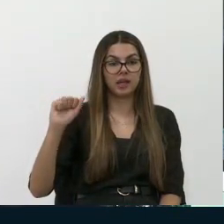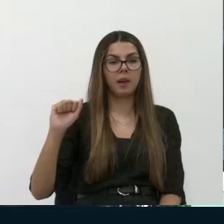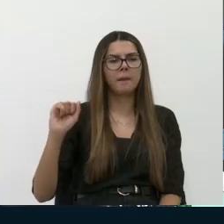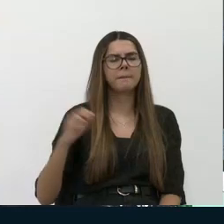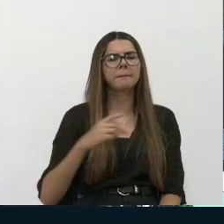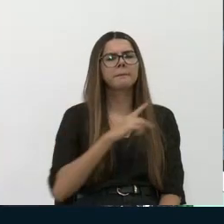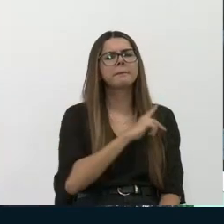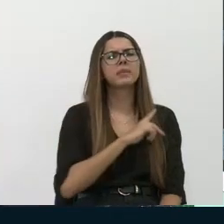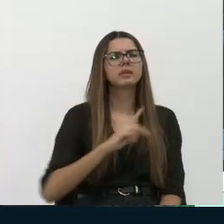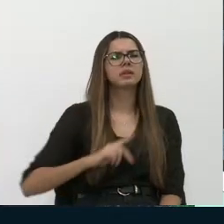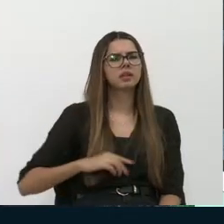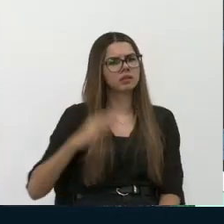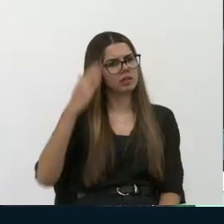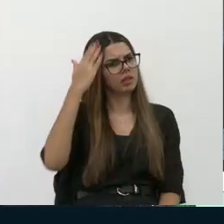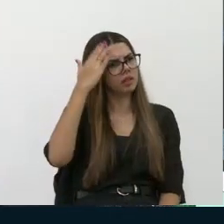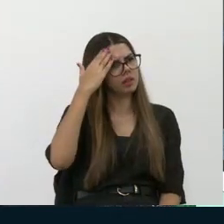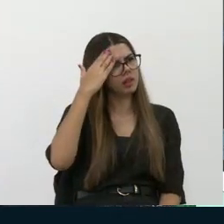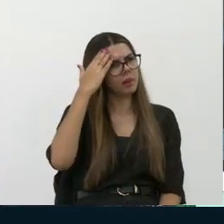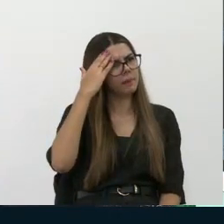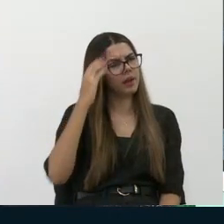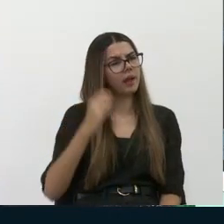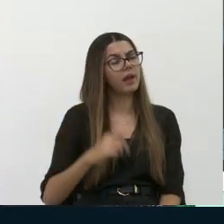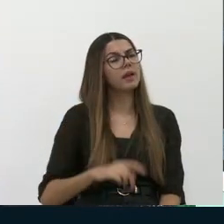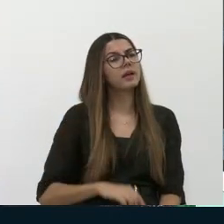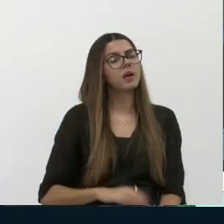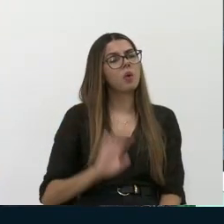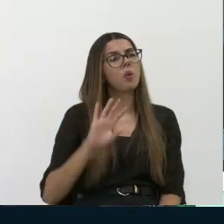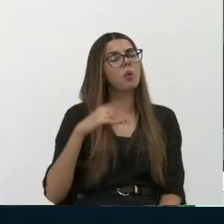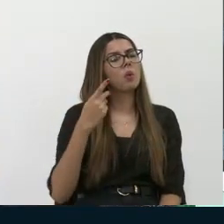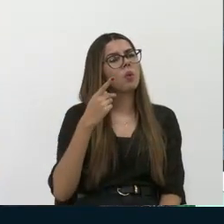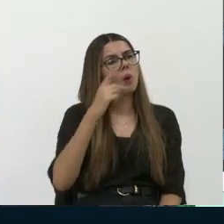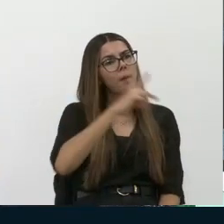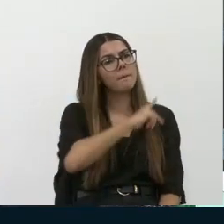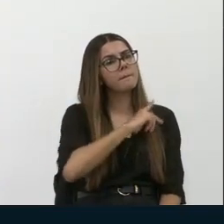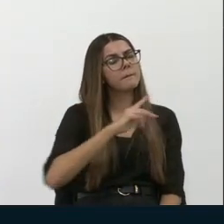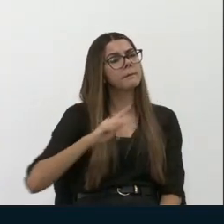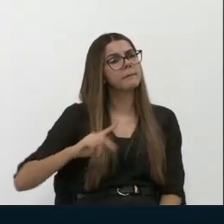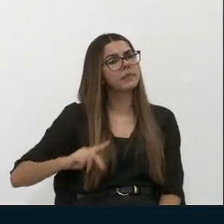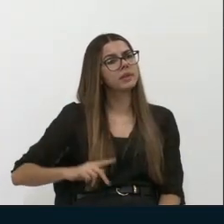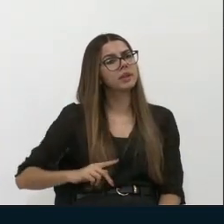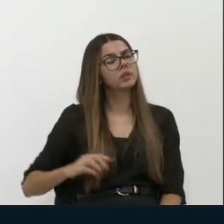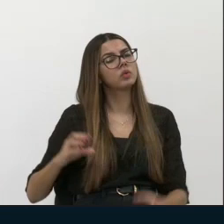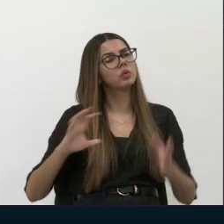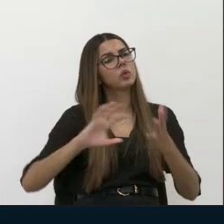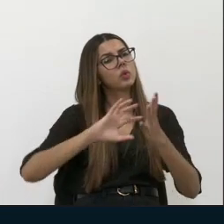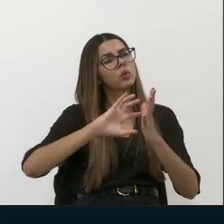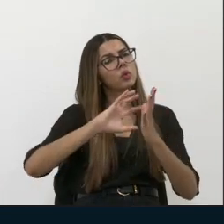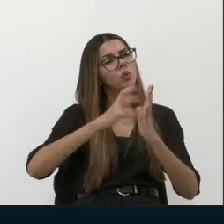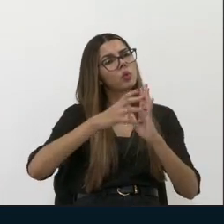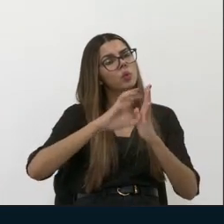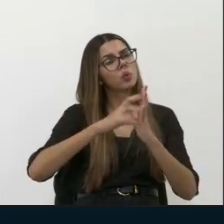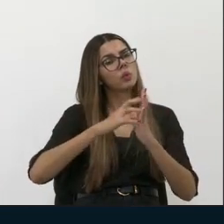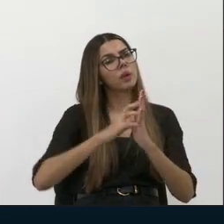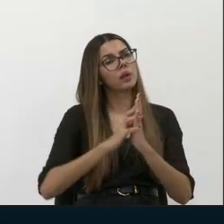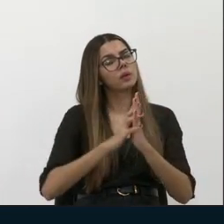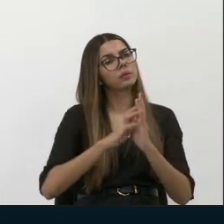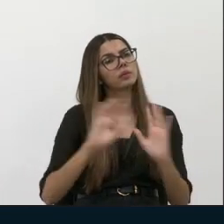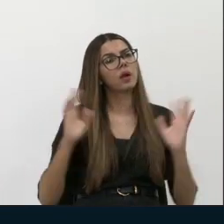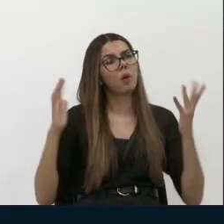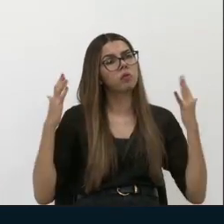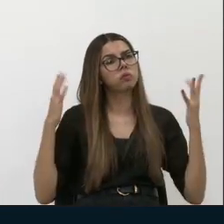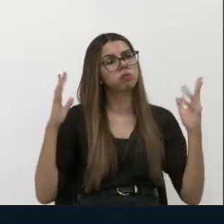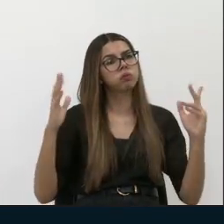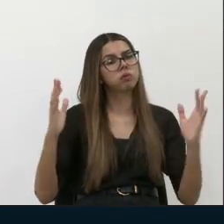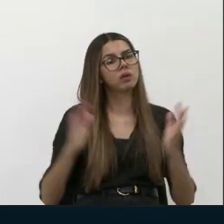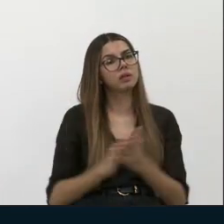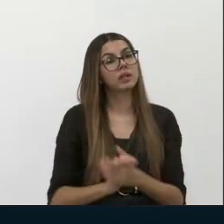só gostaria de saber da Vossa Excelência quem é o presidente da Comissão do Meio Ambiente, presidente?